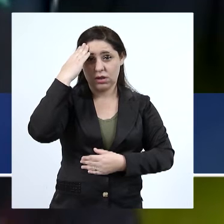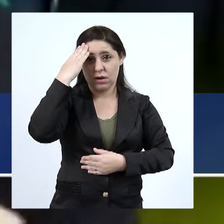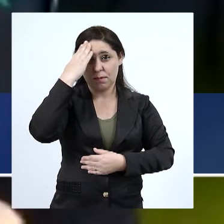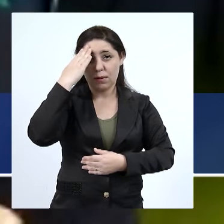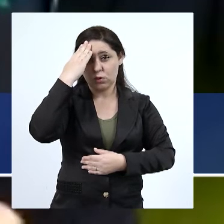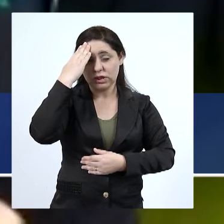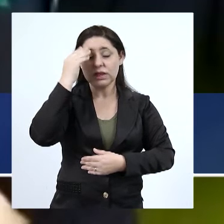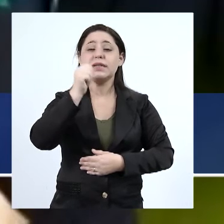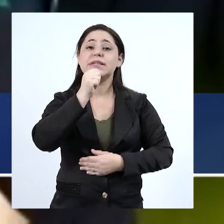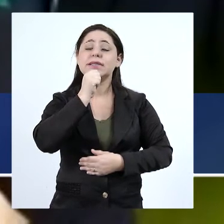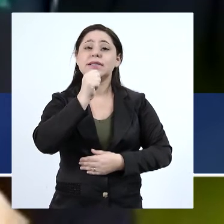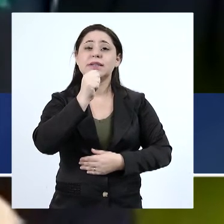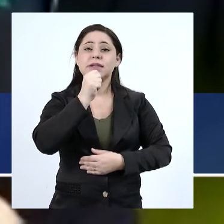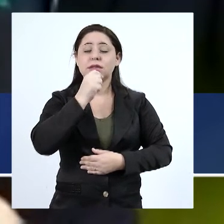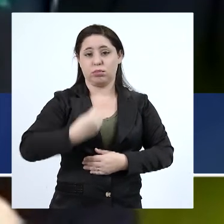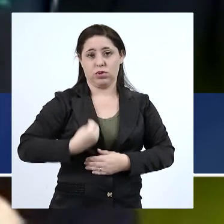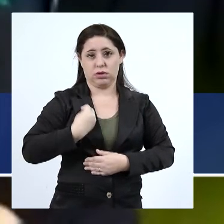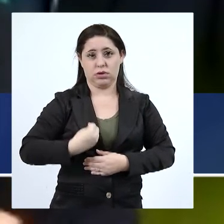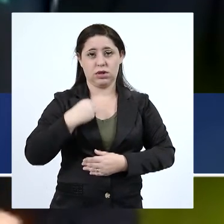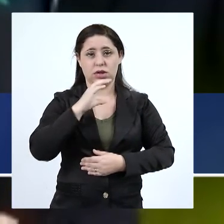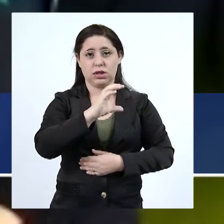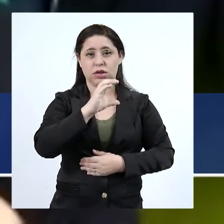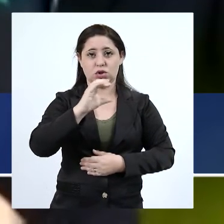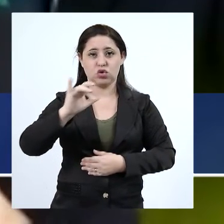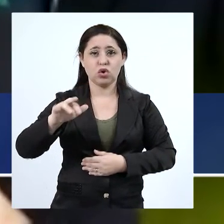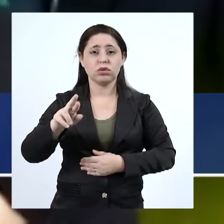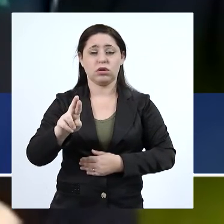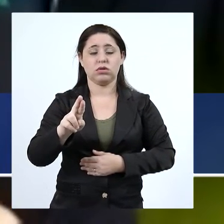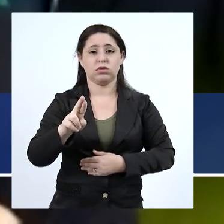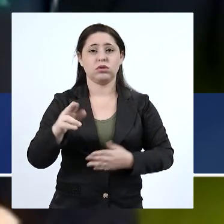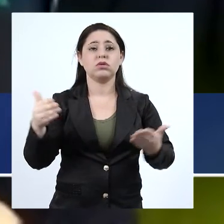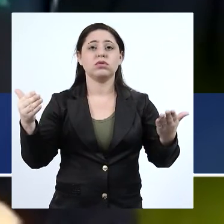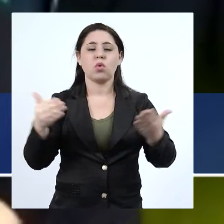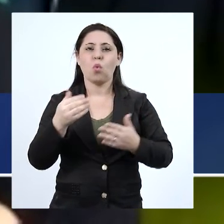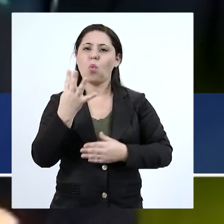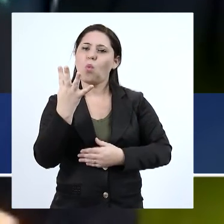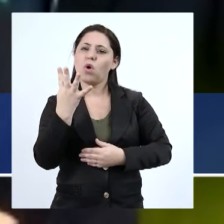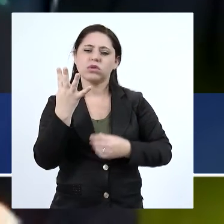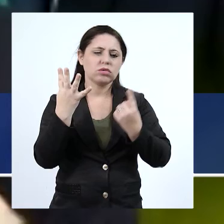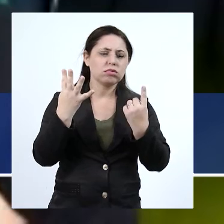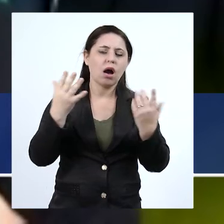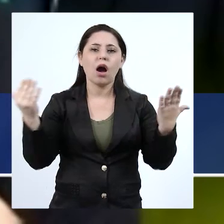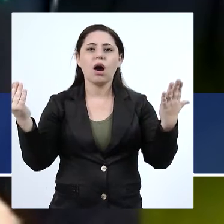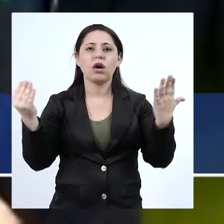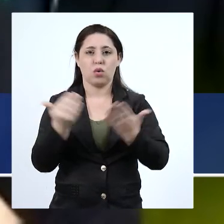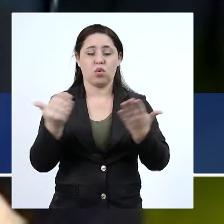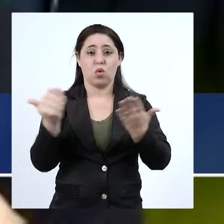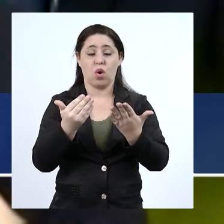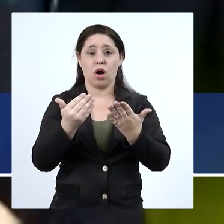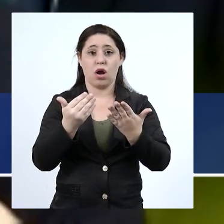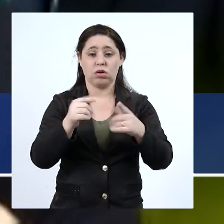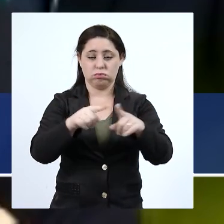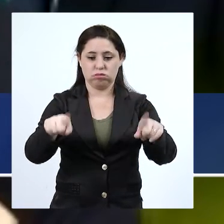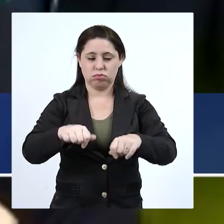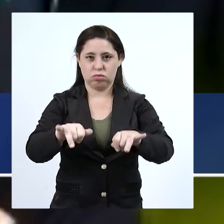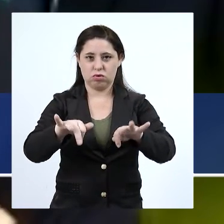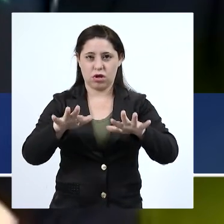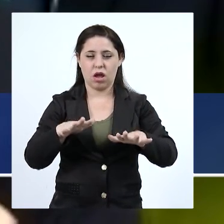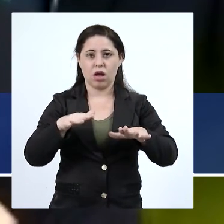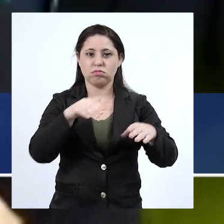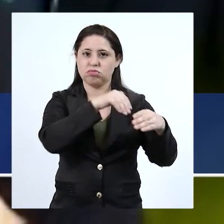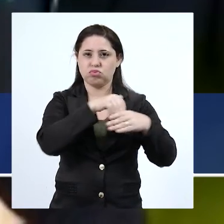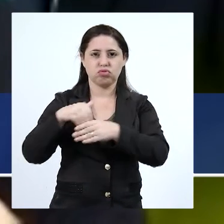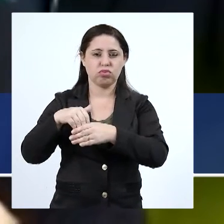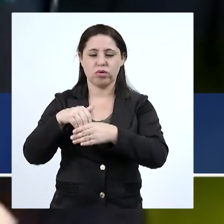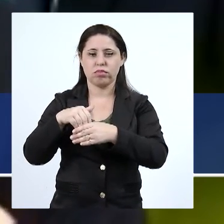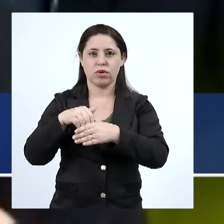CCJ, enquanto o deputado Barbosinha ainda era membro da CCJ. Tivemos 4-1 e